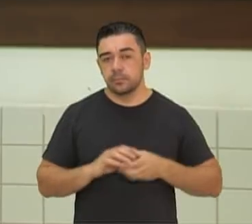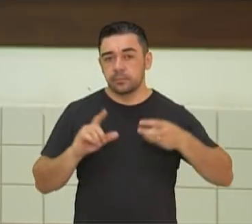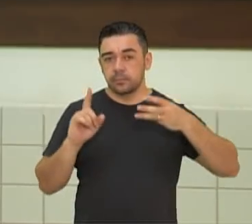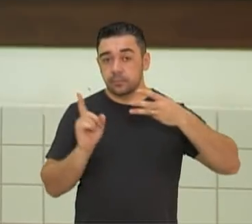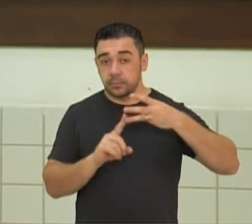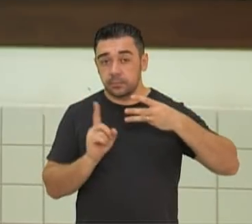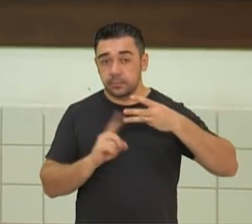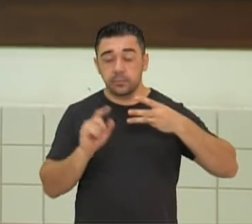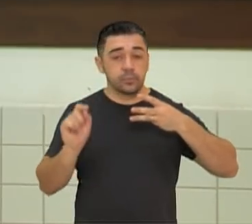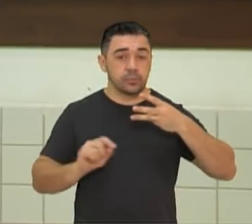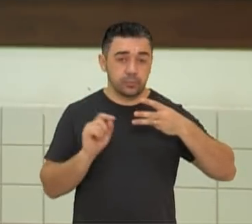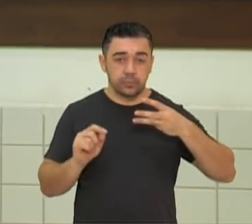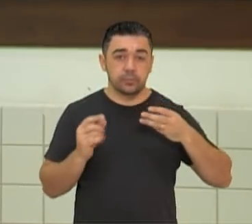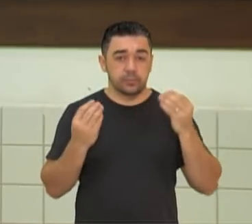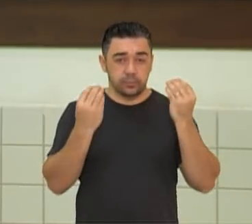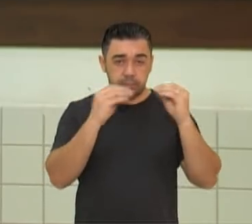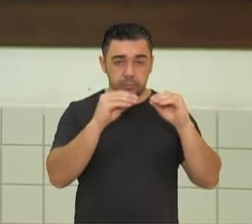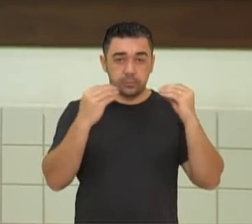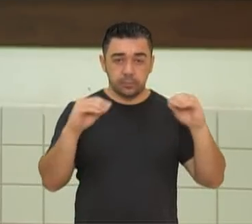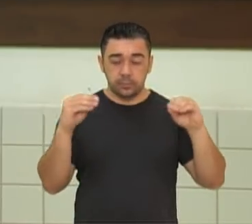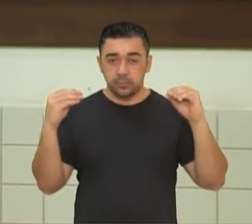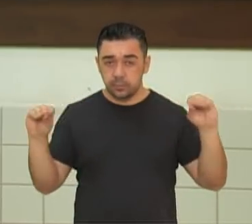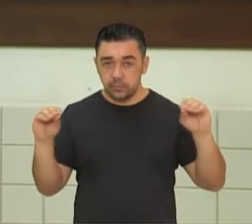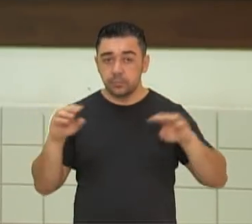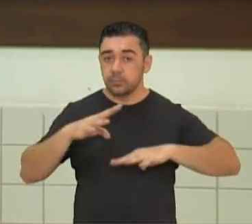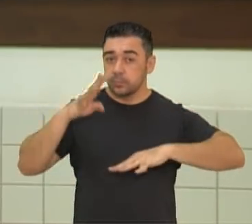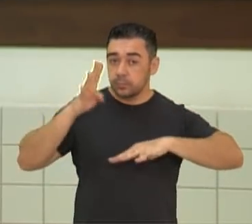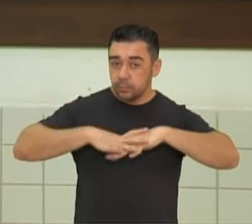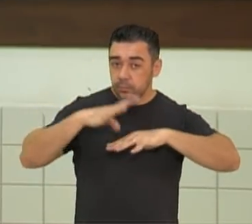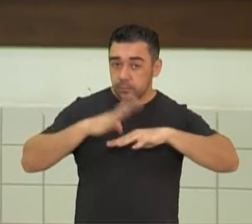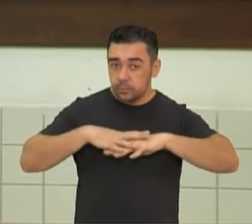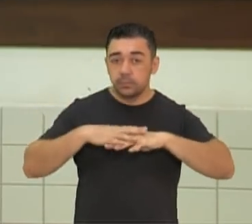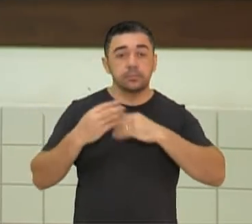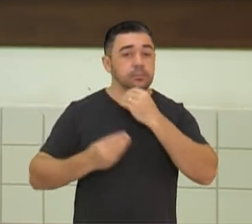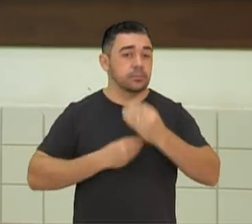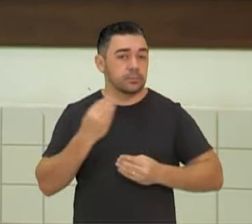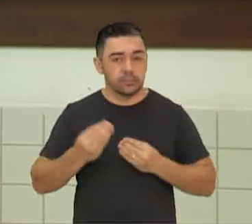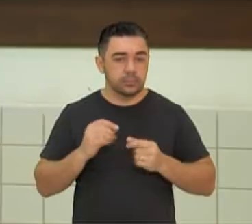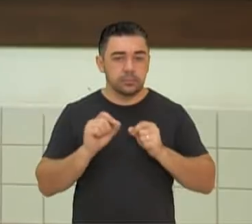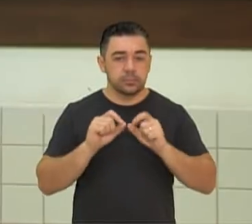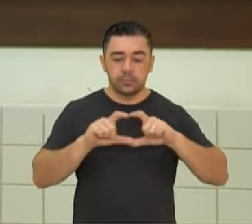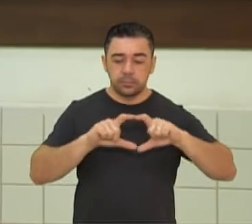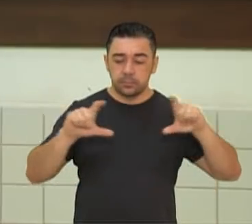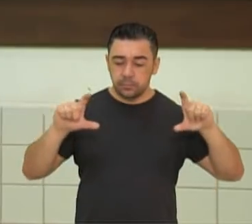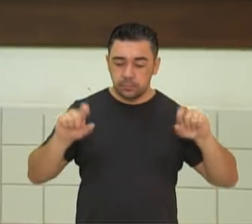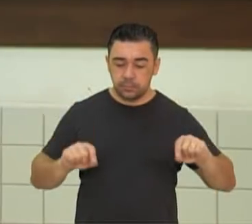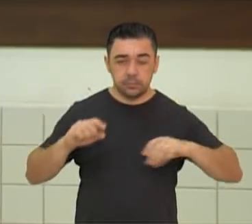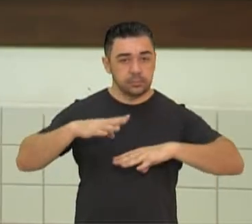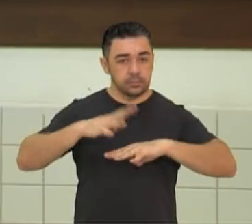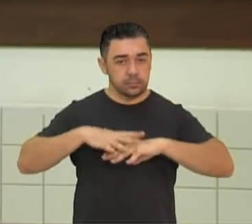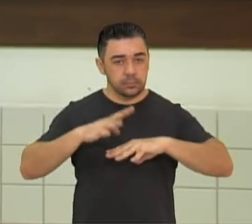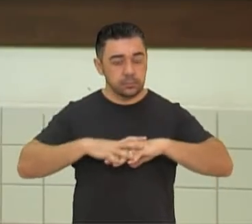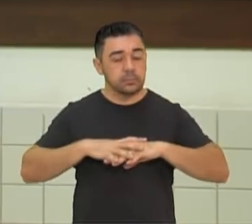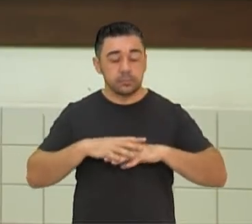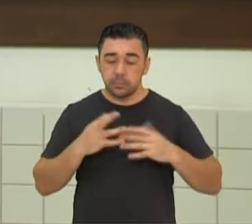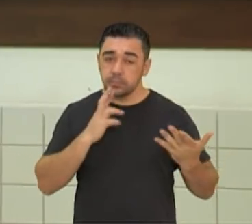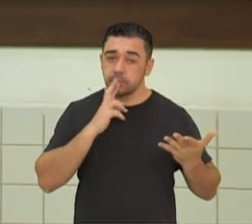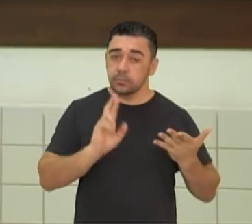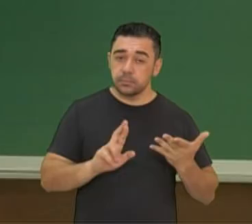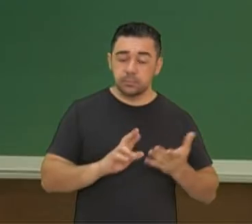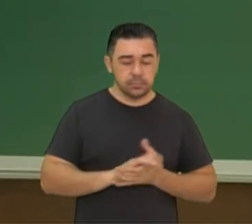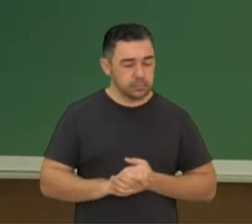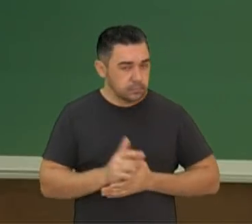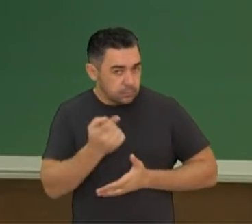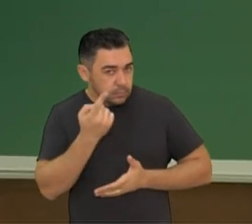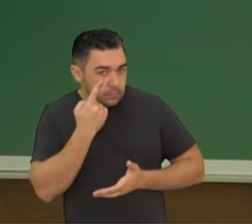Terceiro, representar essas informações matematicamente. Montar uma sentença matemática e resolver. Certo? Vamos